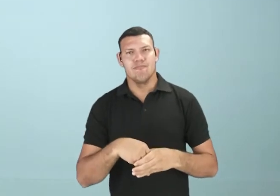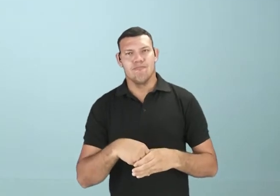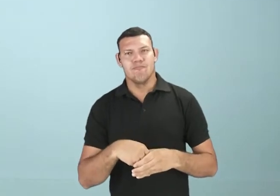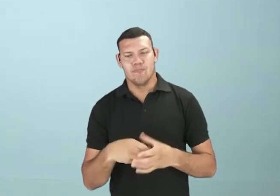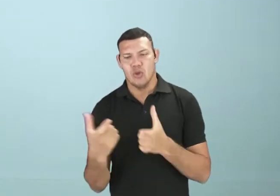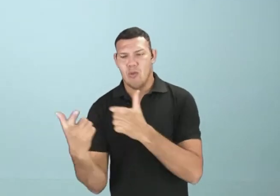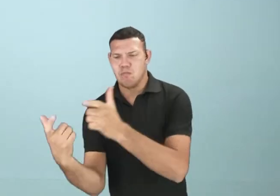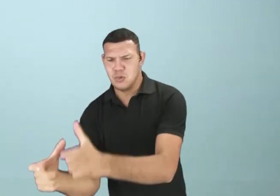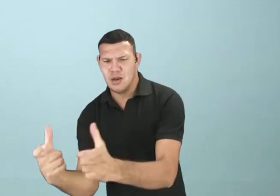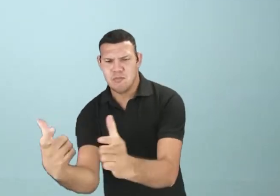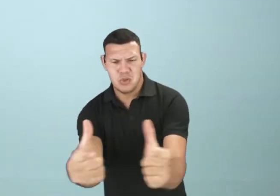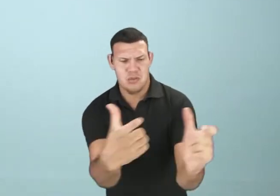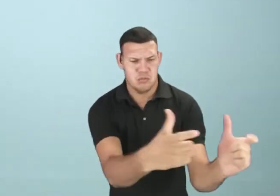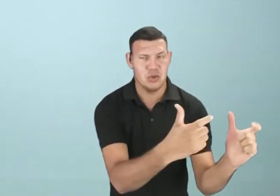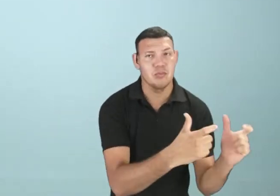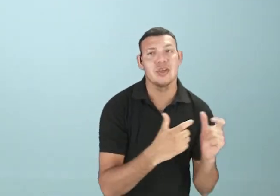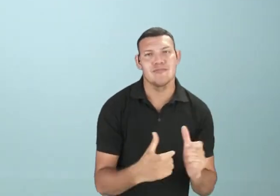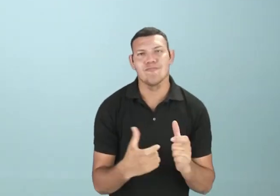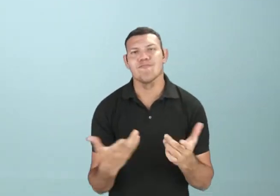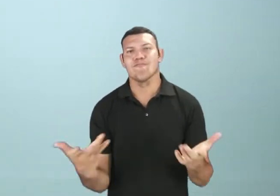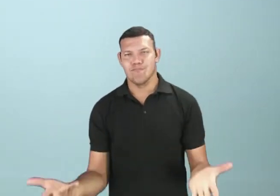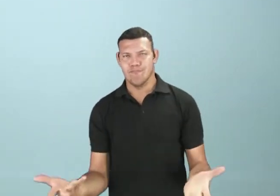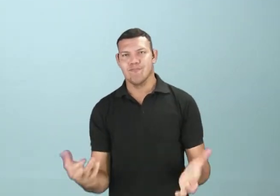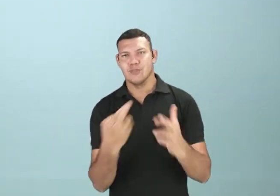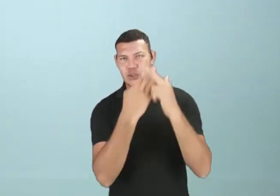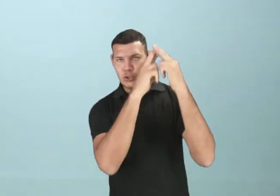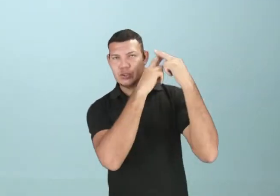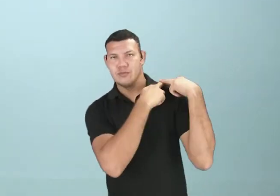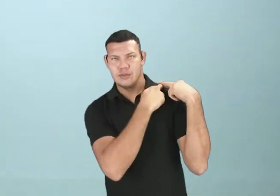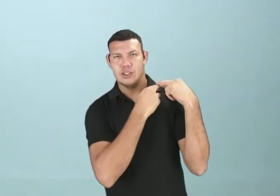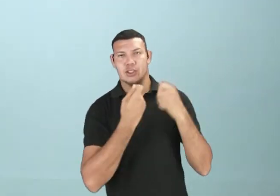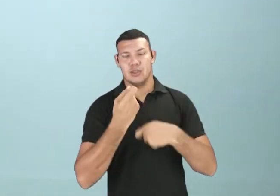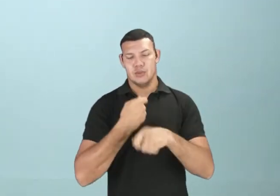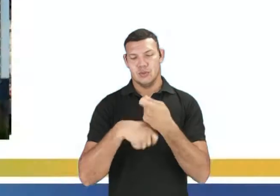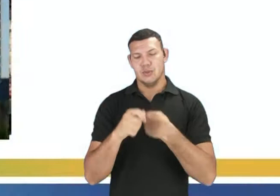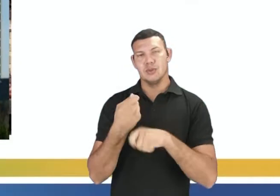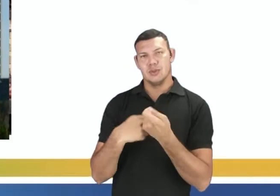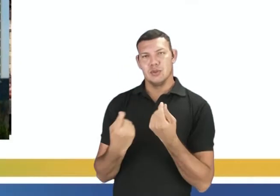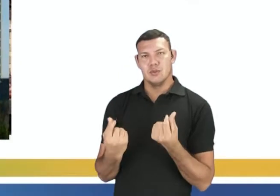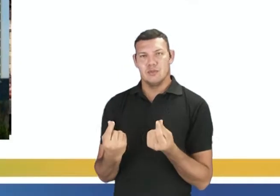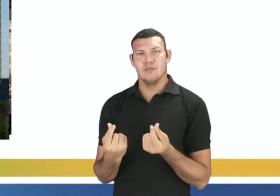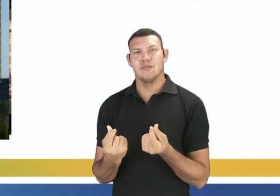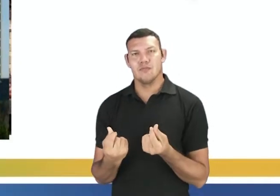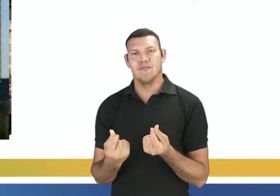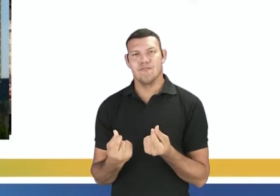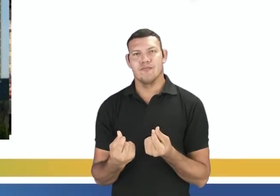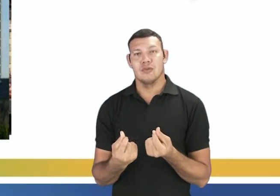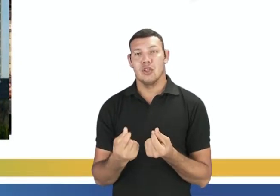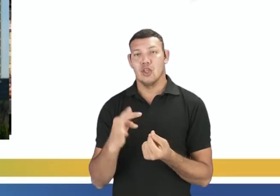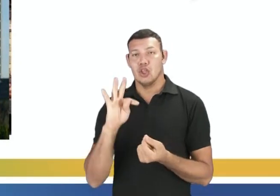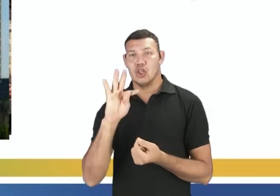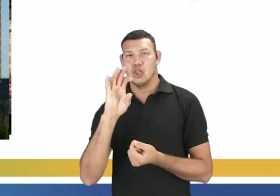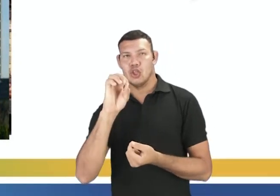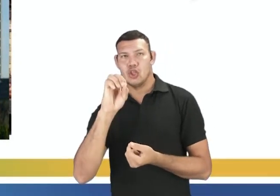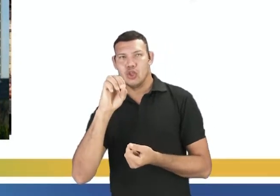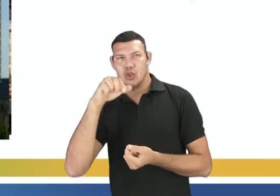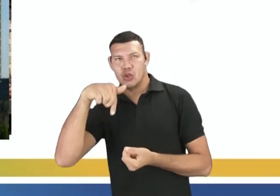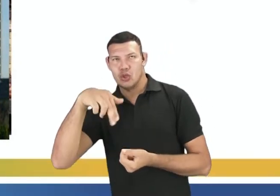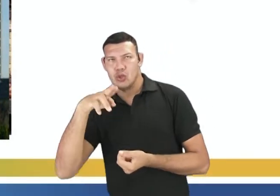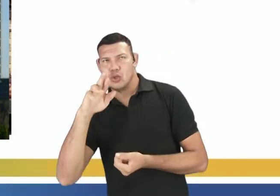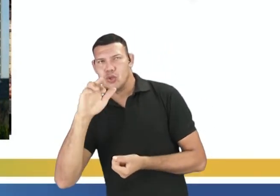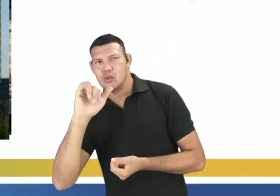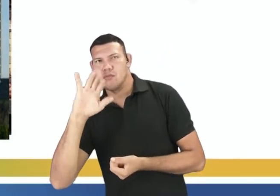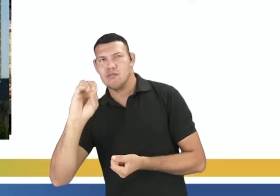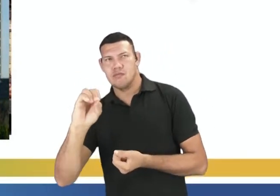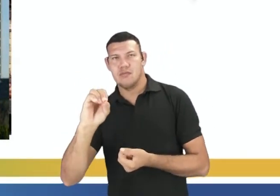sua localidade. Então, é que eu estou falando de uma função financeira. Aí veja a imagem aí da cidade de Tóquio, né? Essa transformação dessa